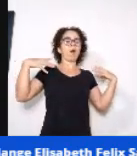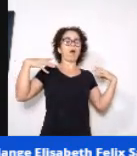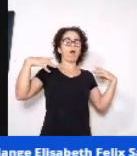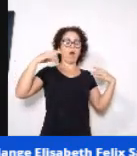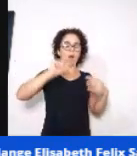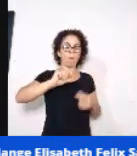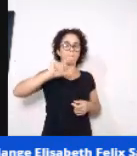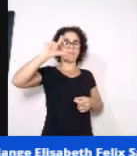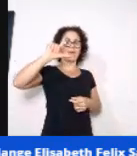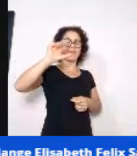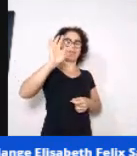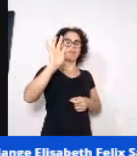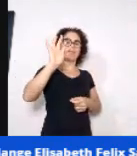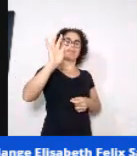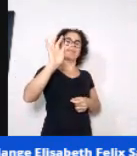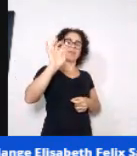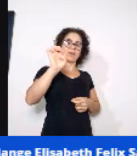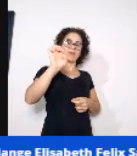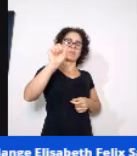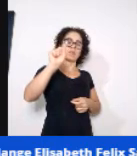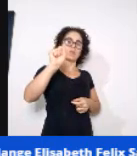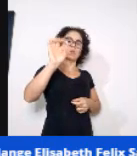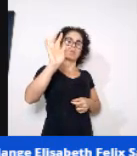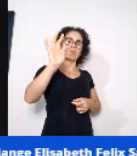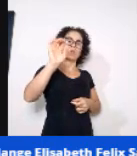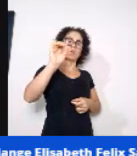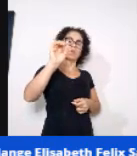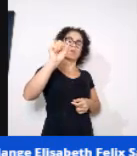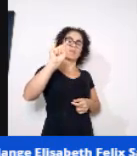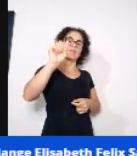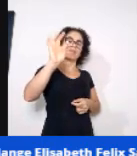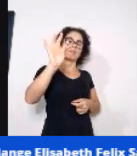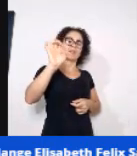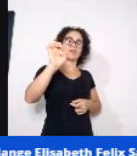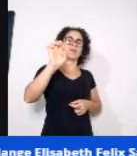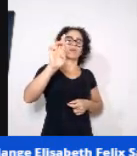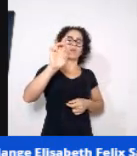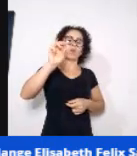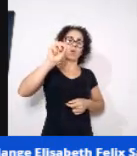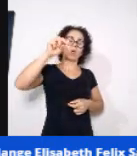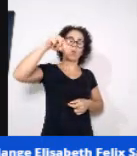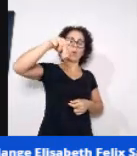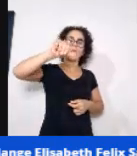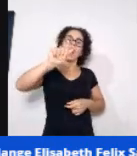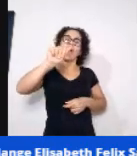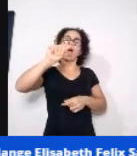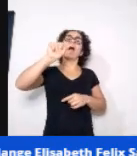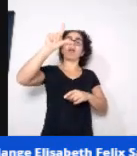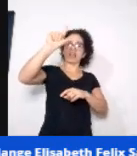testosterona em 20% e cai o meu hormônio de estresse e cortisol em 25%.